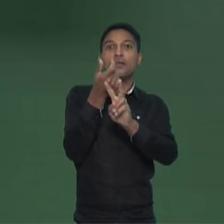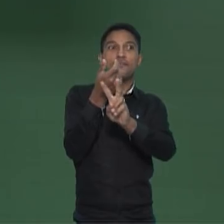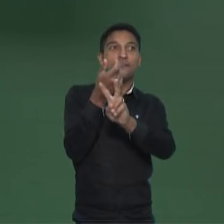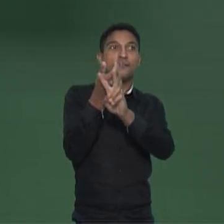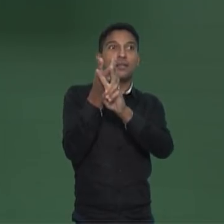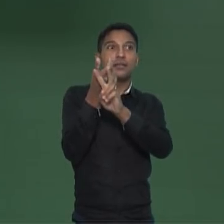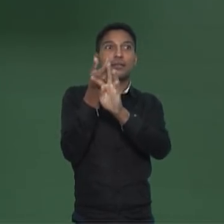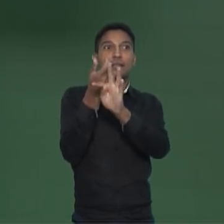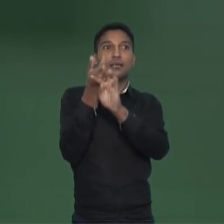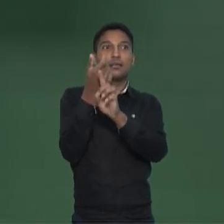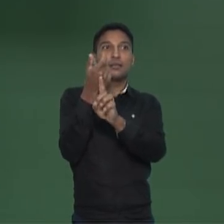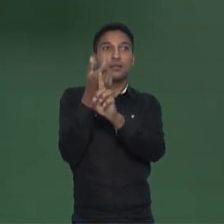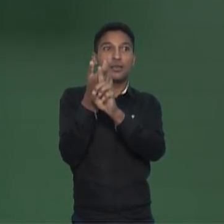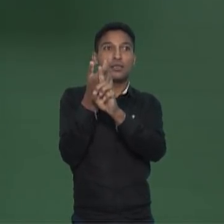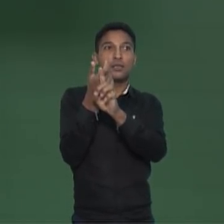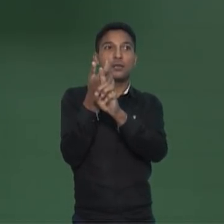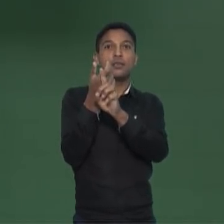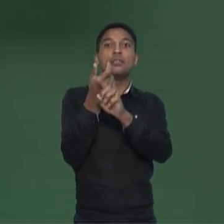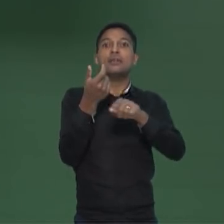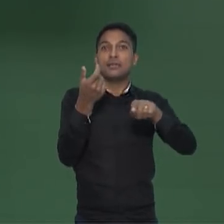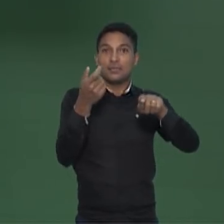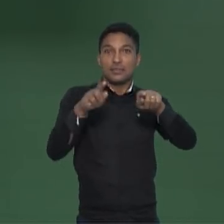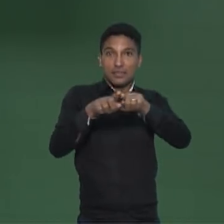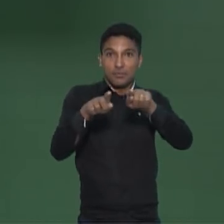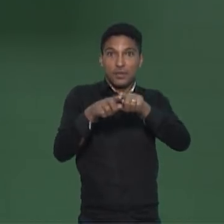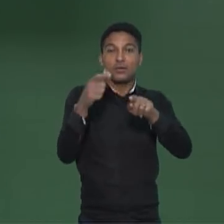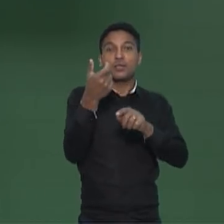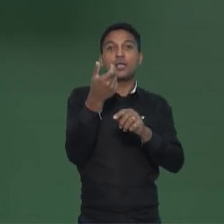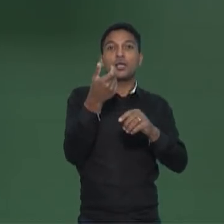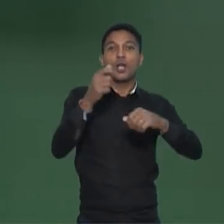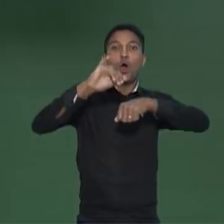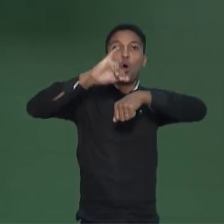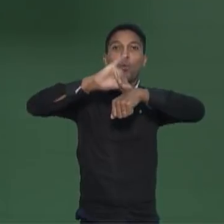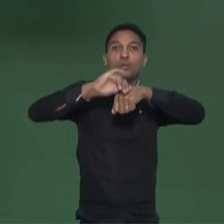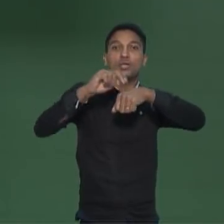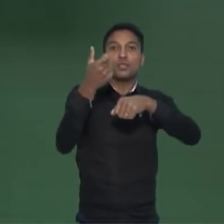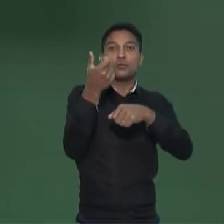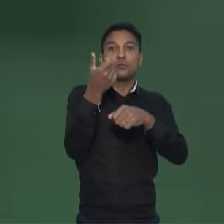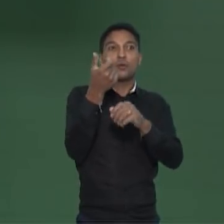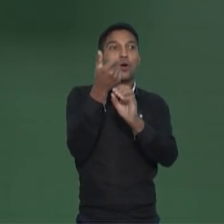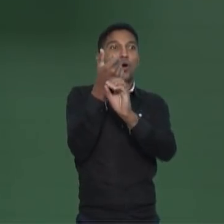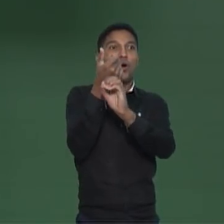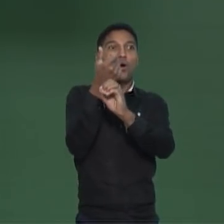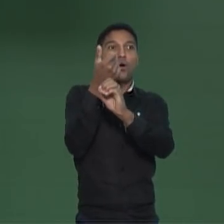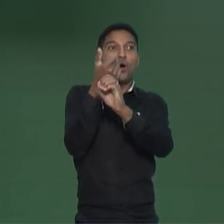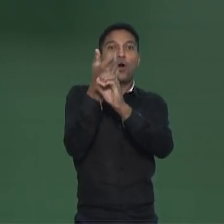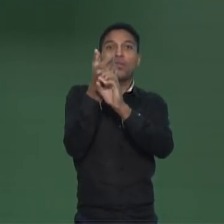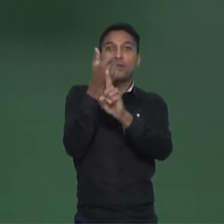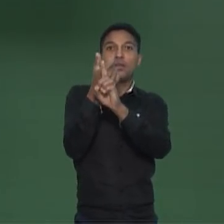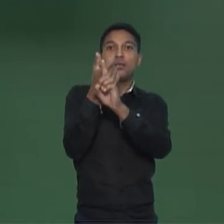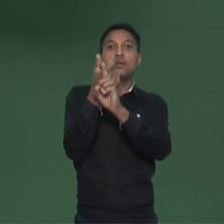Então temos aí a classificação de cada verbo e também a classificação de cada objeto.